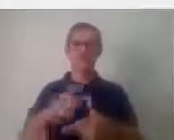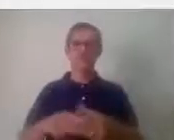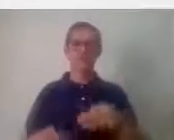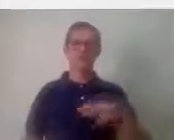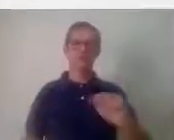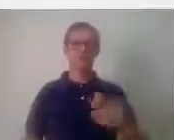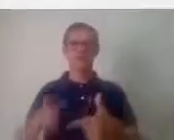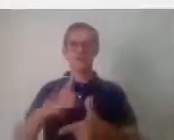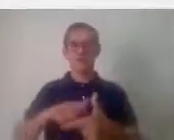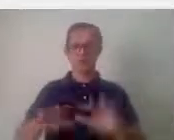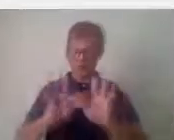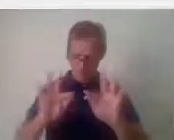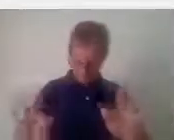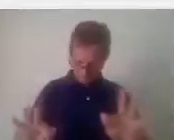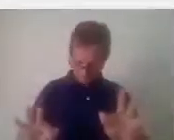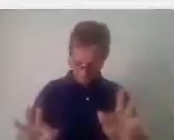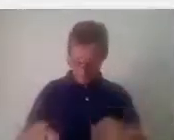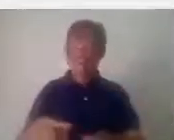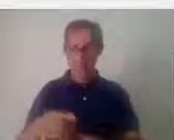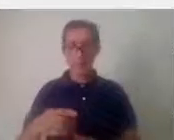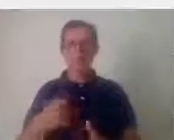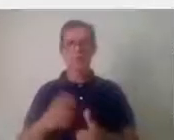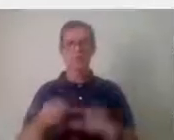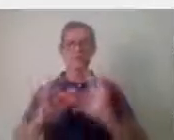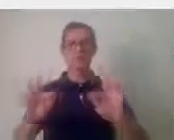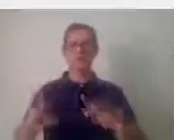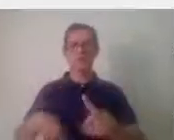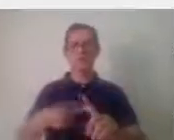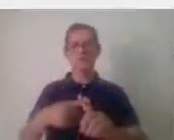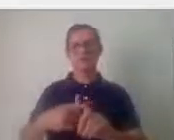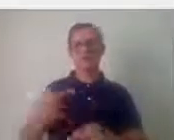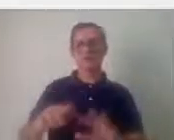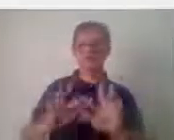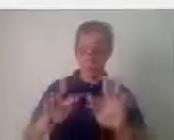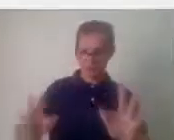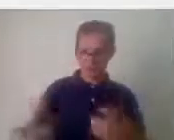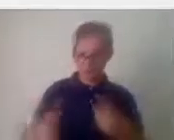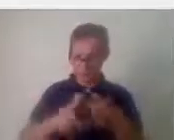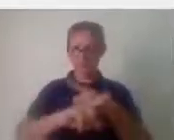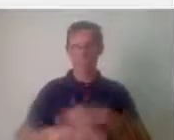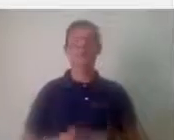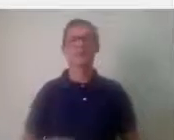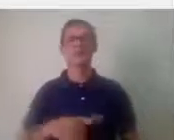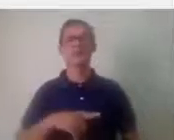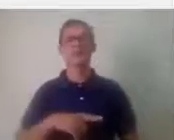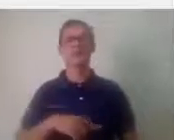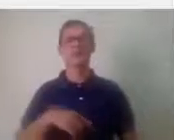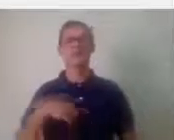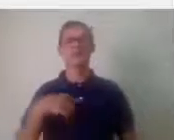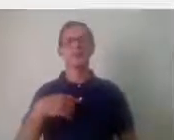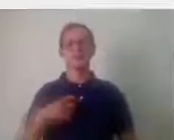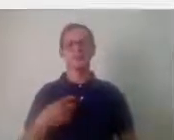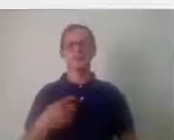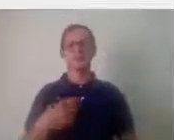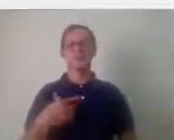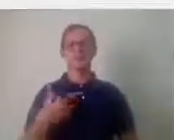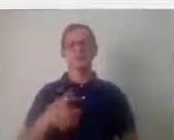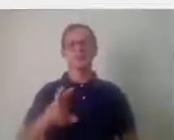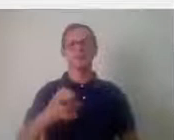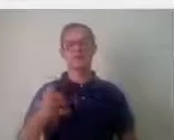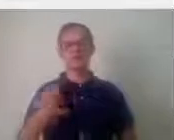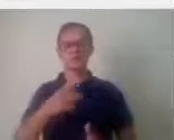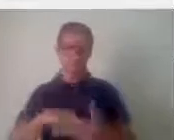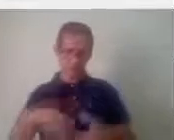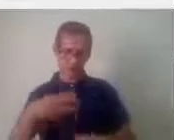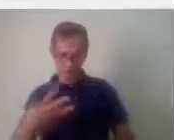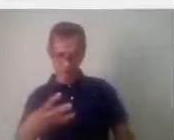de frações. Conserva a primeira fração e multiplica a segunda invertida. Nós temos 256 sobre 3,